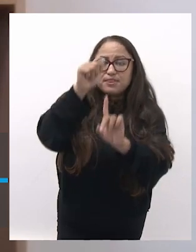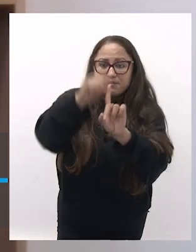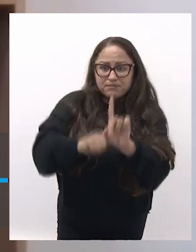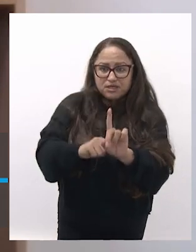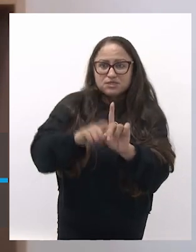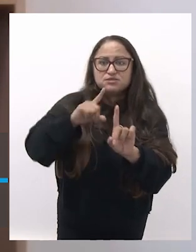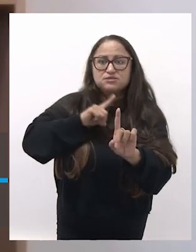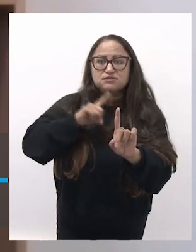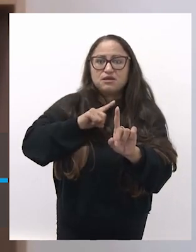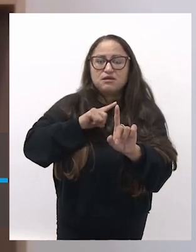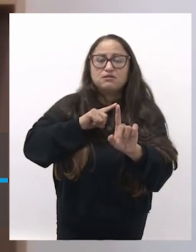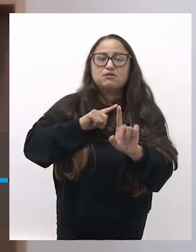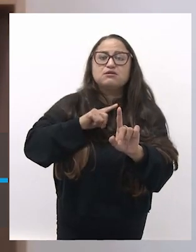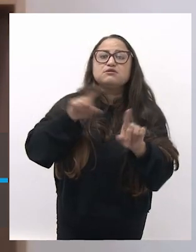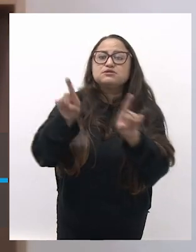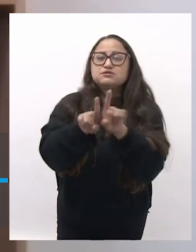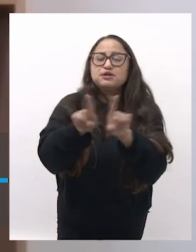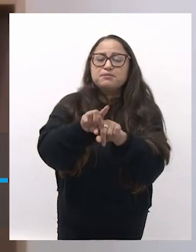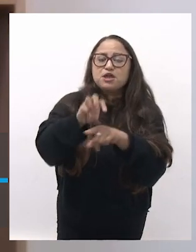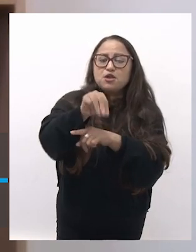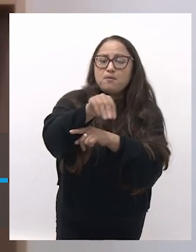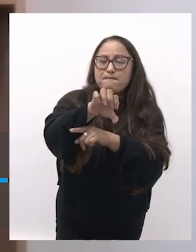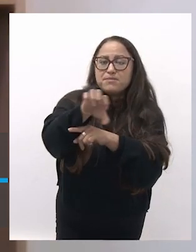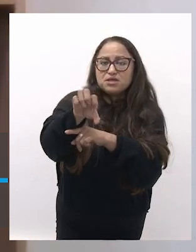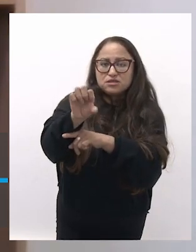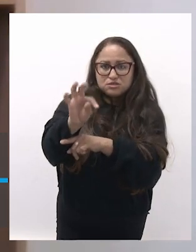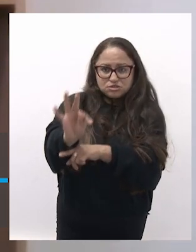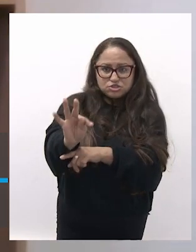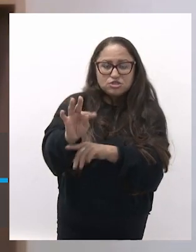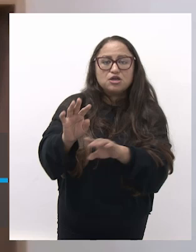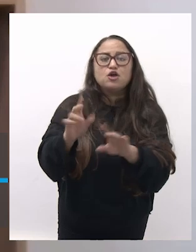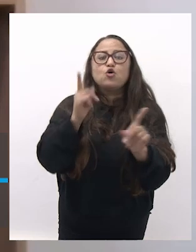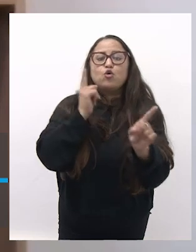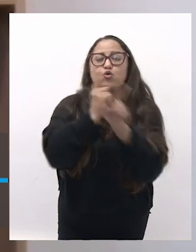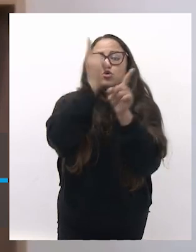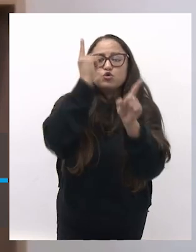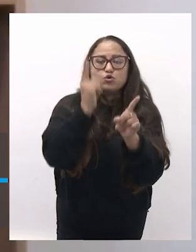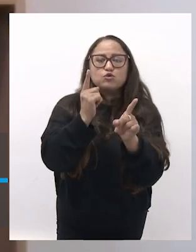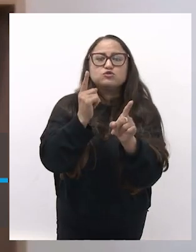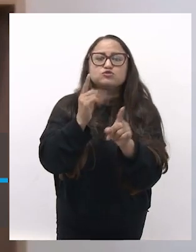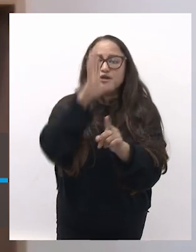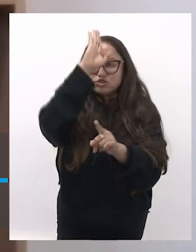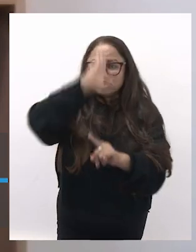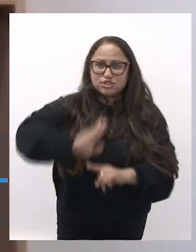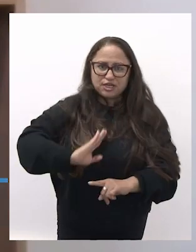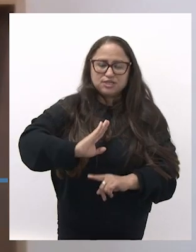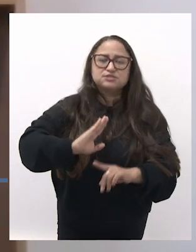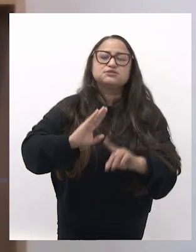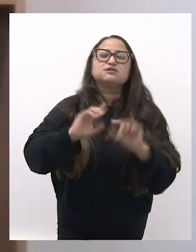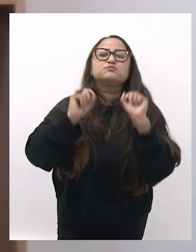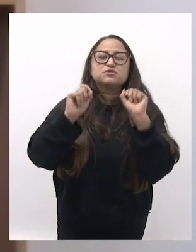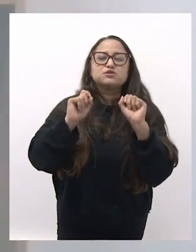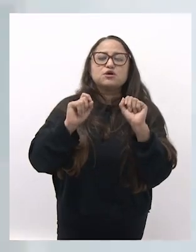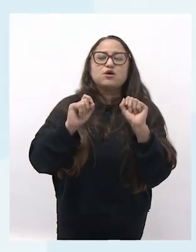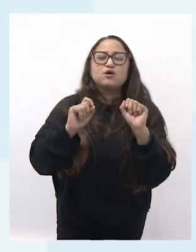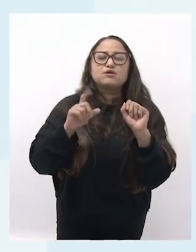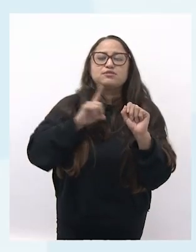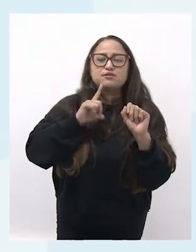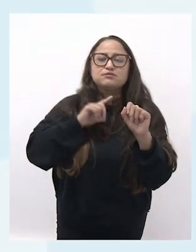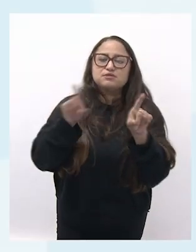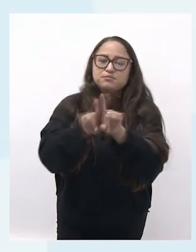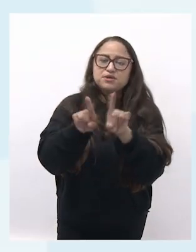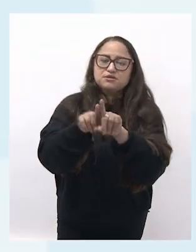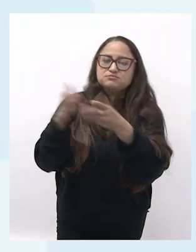plataforma Meet, o encontro é gratuito. E para obter informações a respeito da obra do mês, é pelas minhas redes